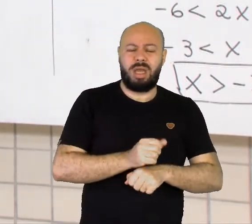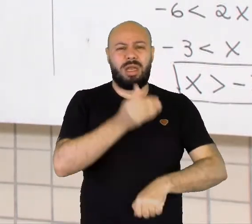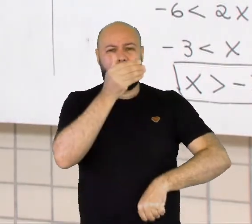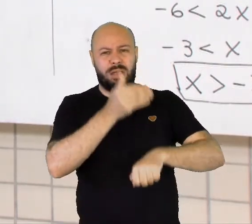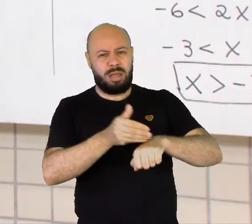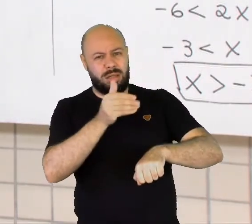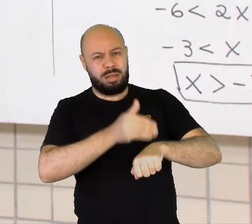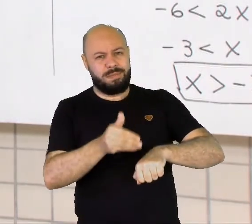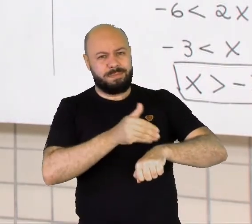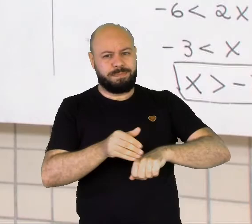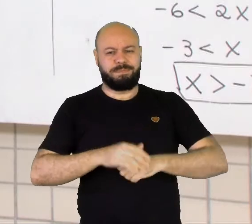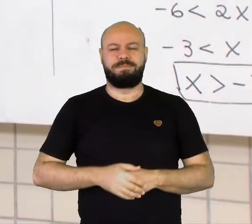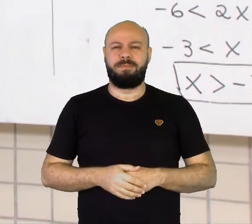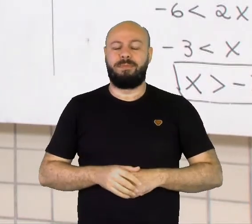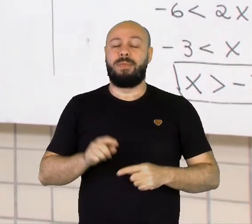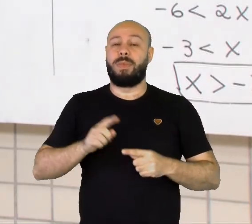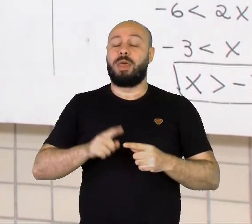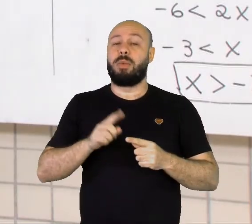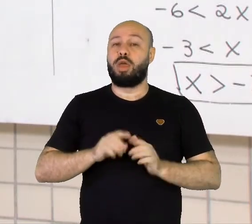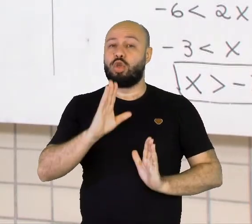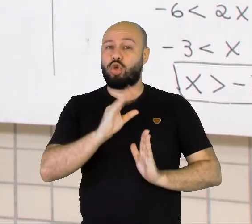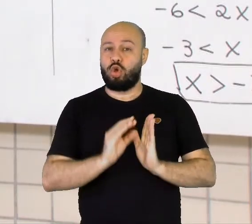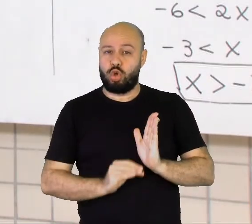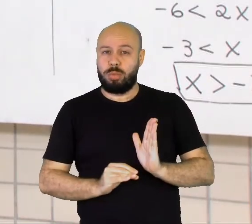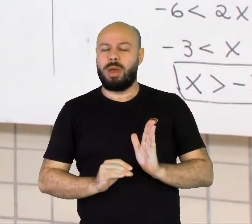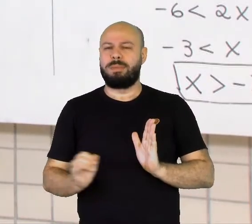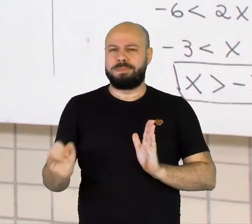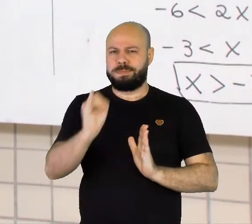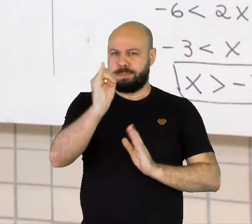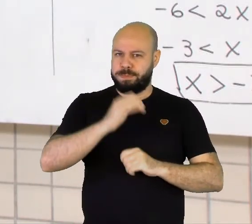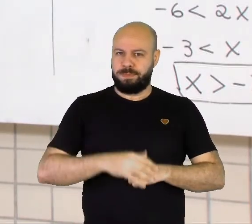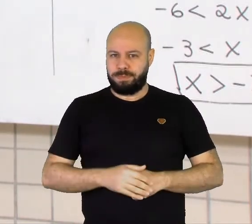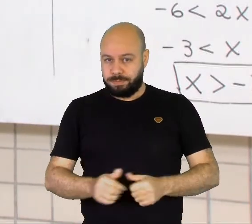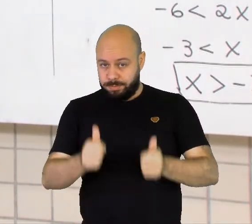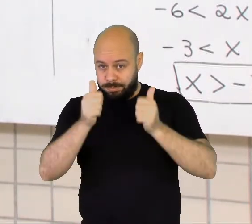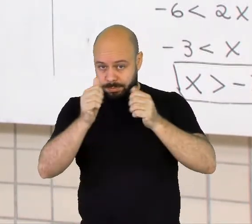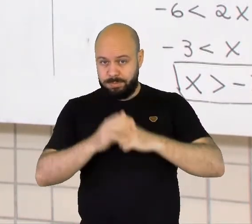vai praticando, porque esse conteúdo é muito importante,